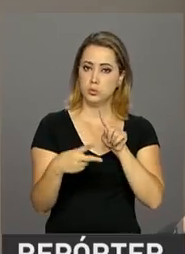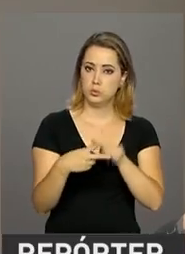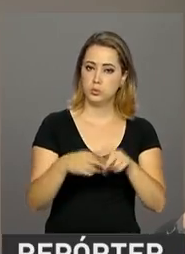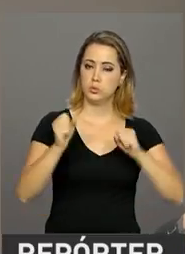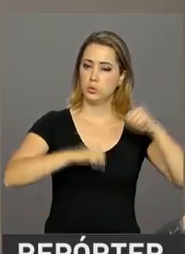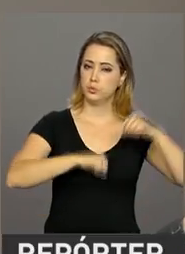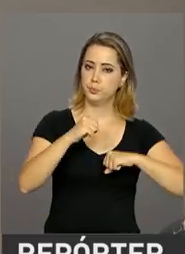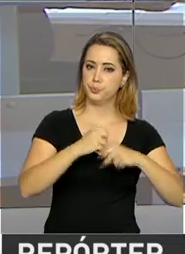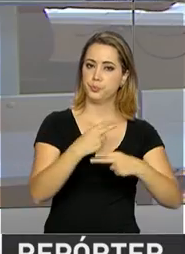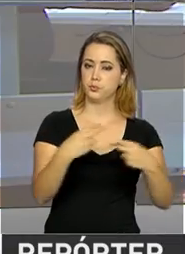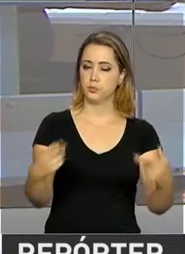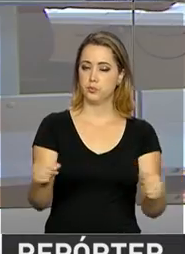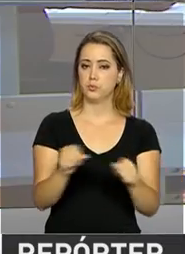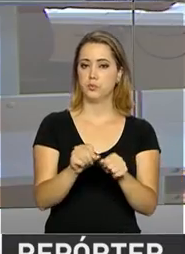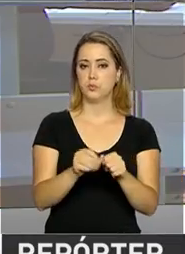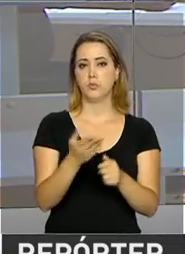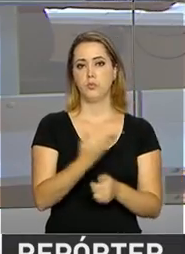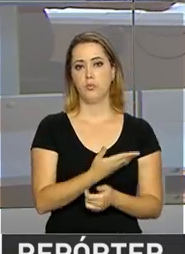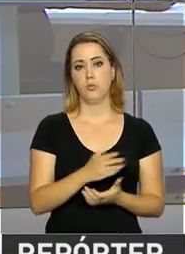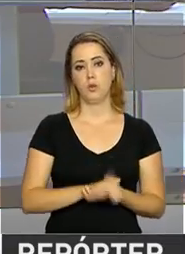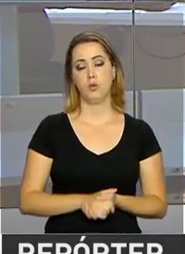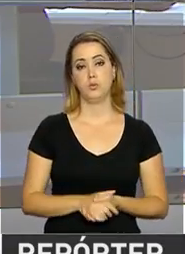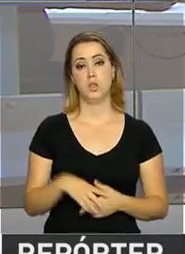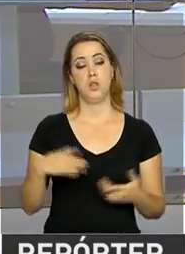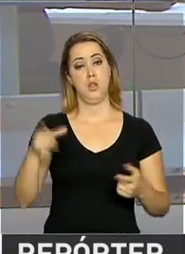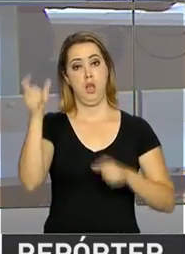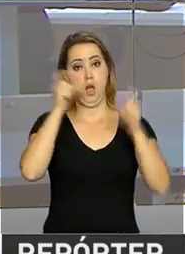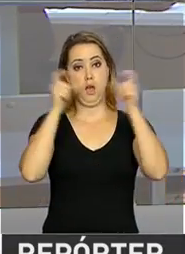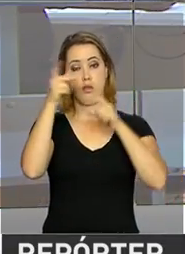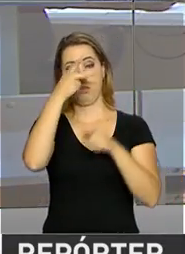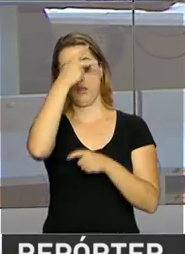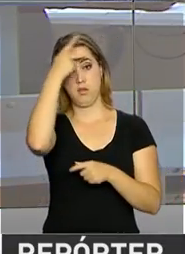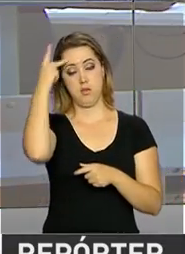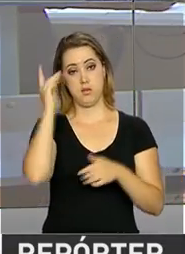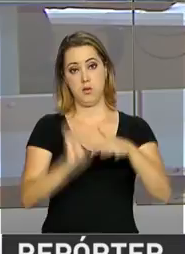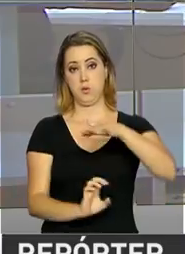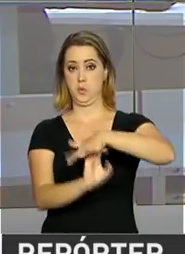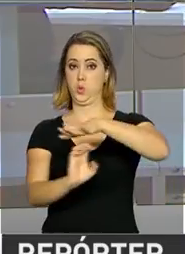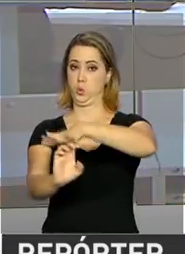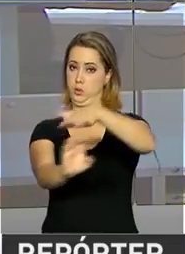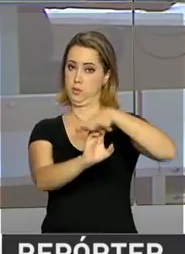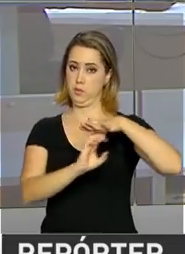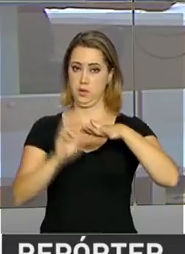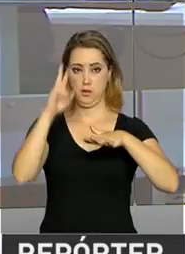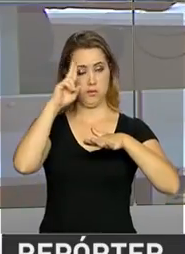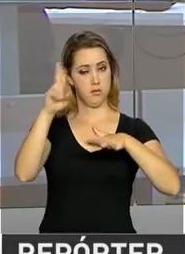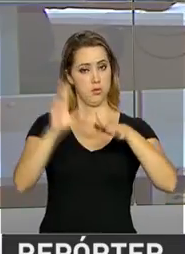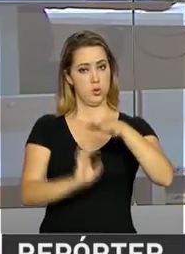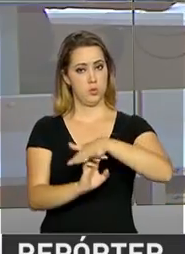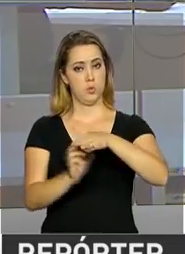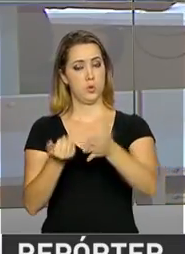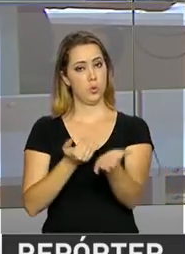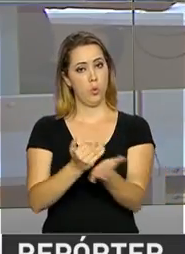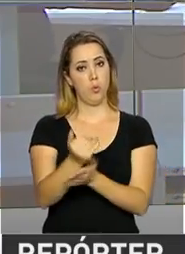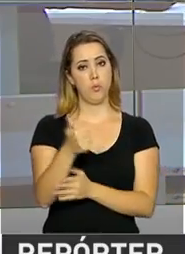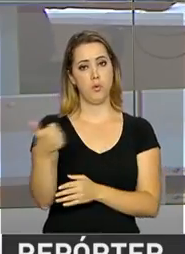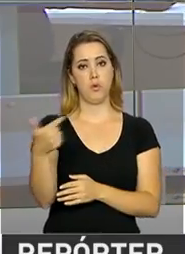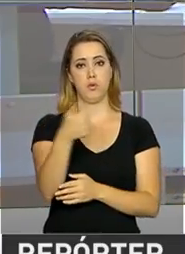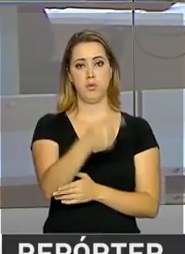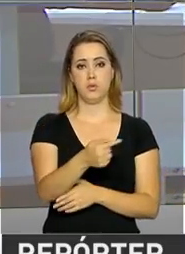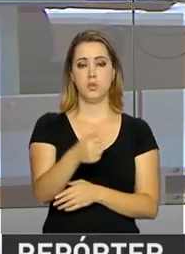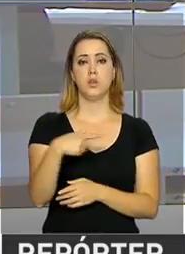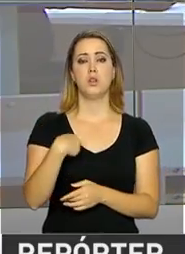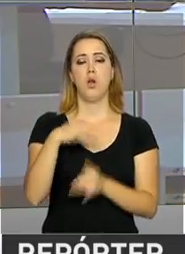categorias econômicas e atenção empregadores de todo o país começa no próximo dia 17 a